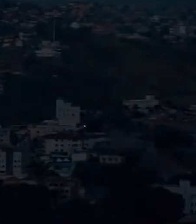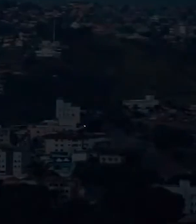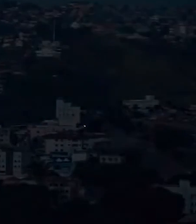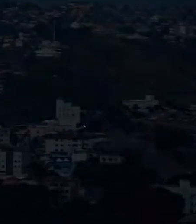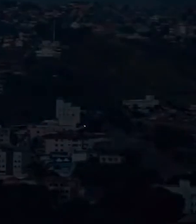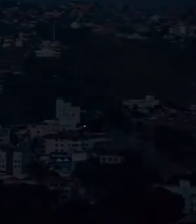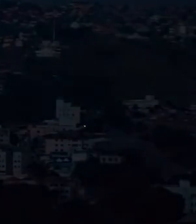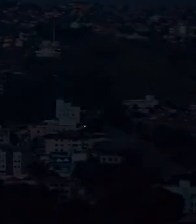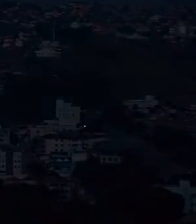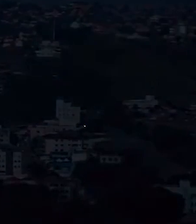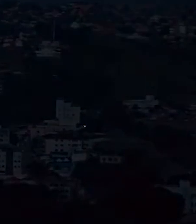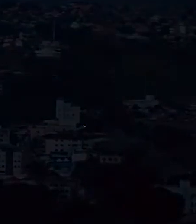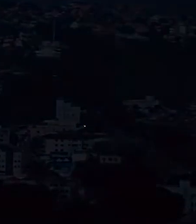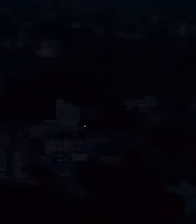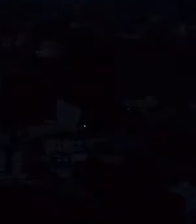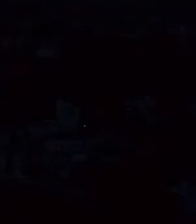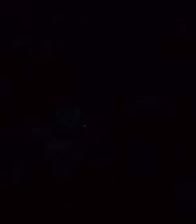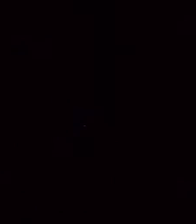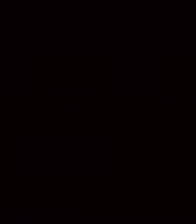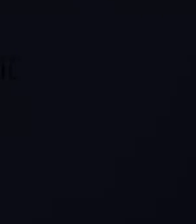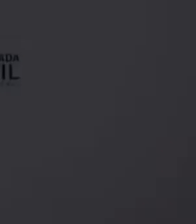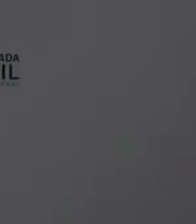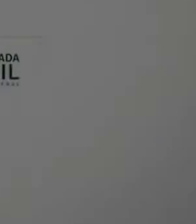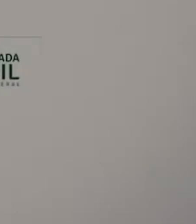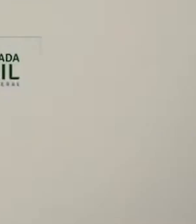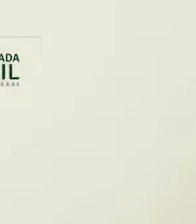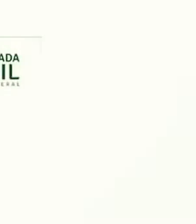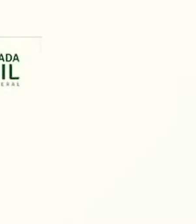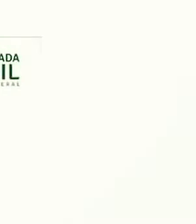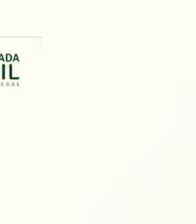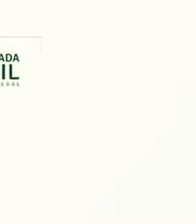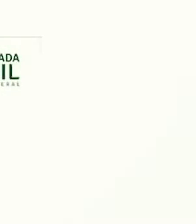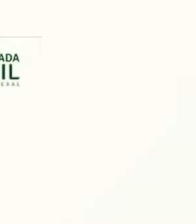é doce herança itabirana.